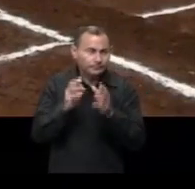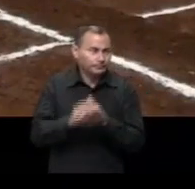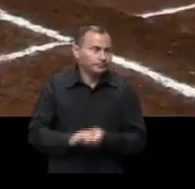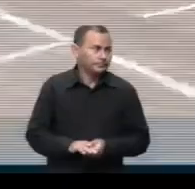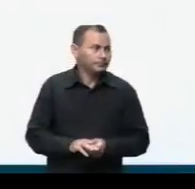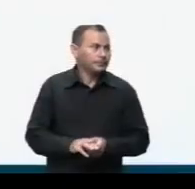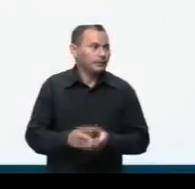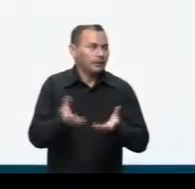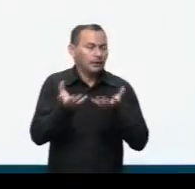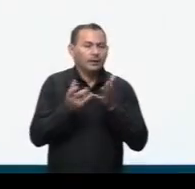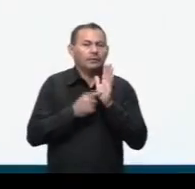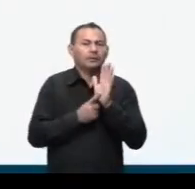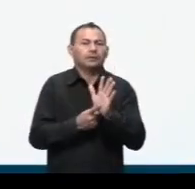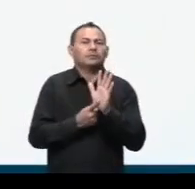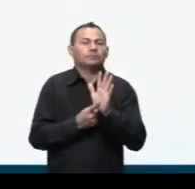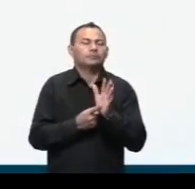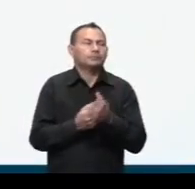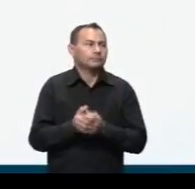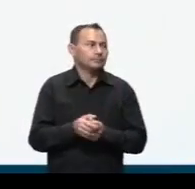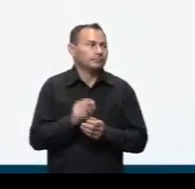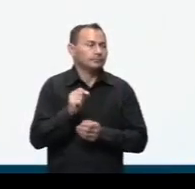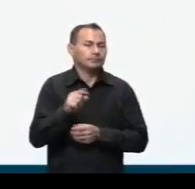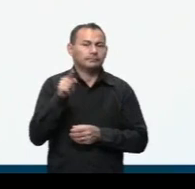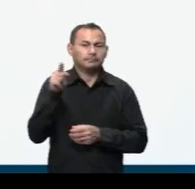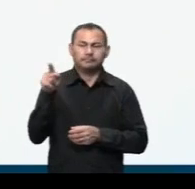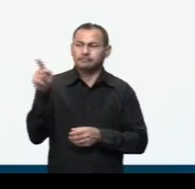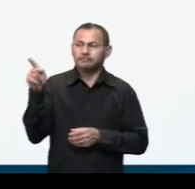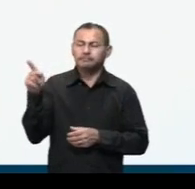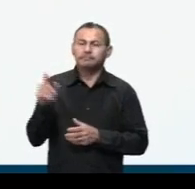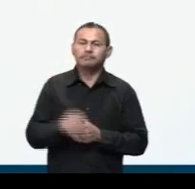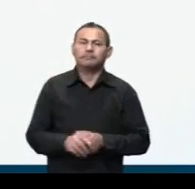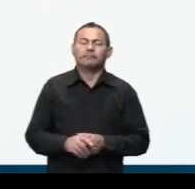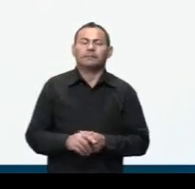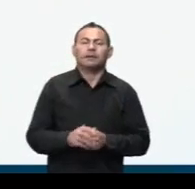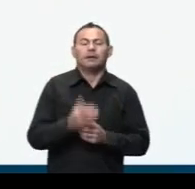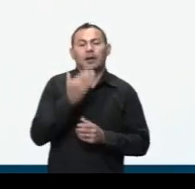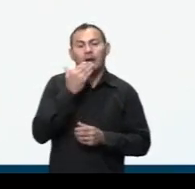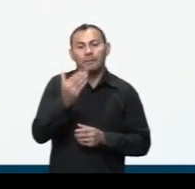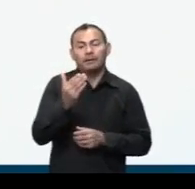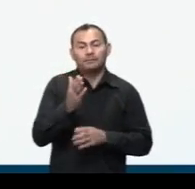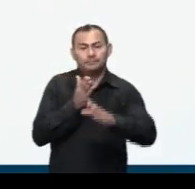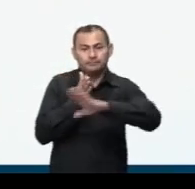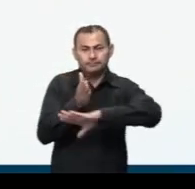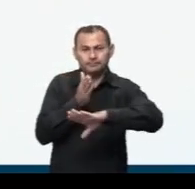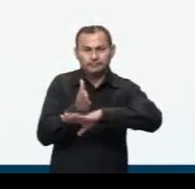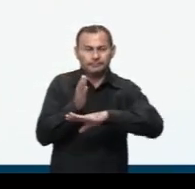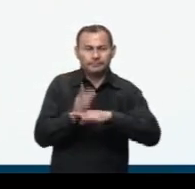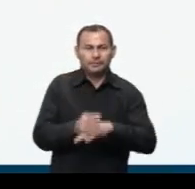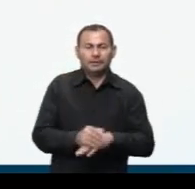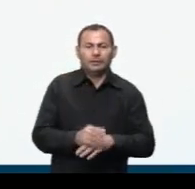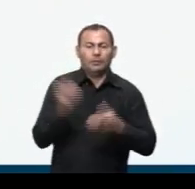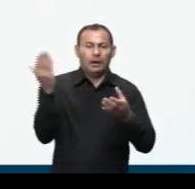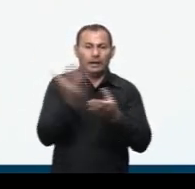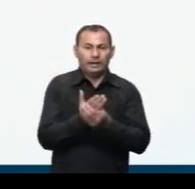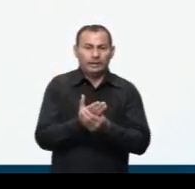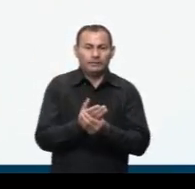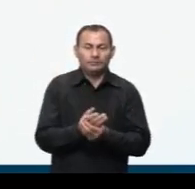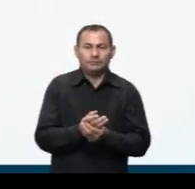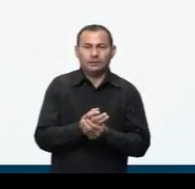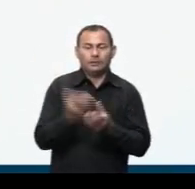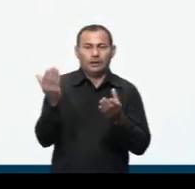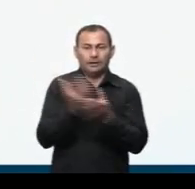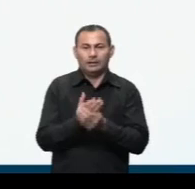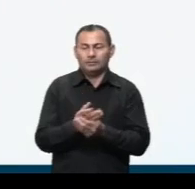Bom, o que eu quero mostrar para você ali? Então, a gente peço para que você acesse o arquivo, né? Pegue